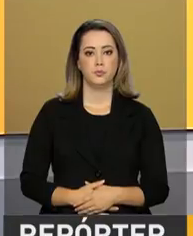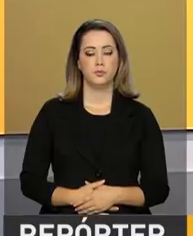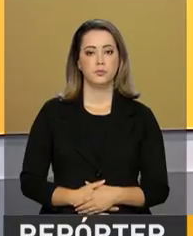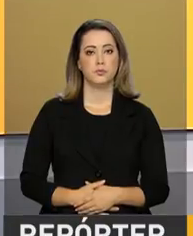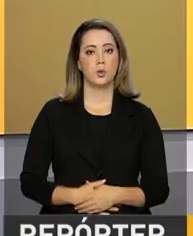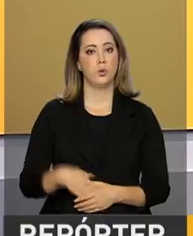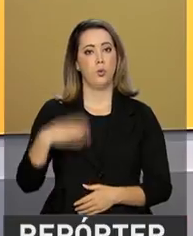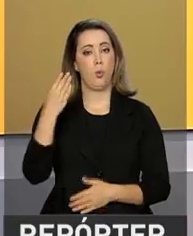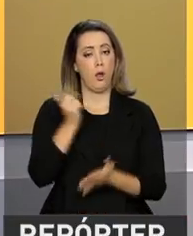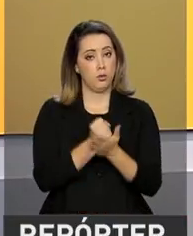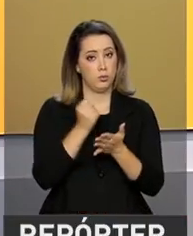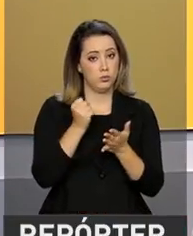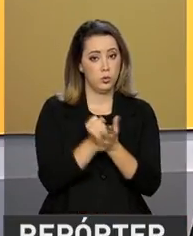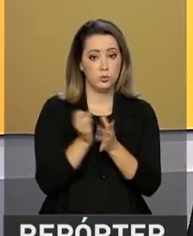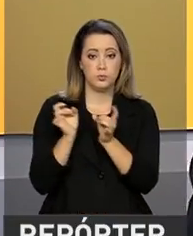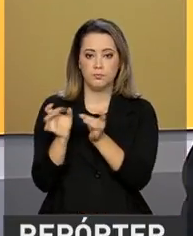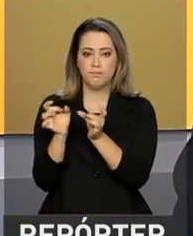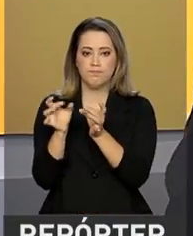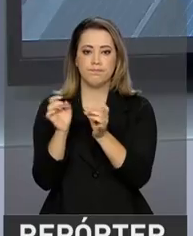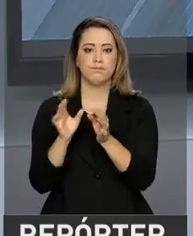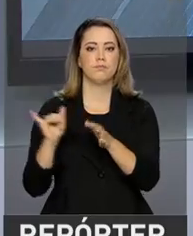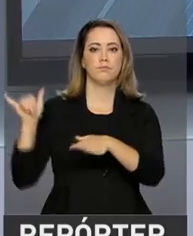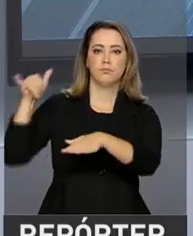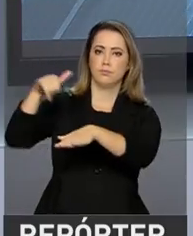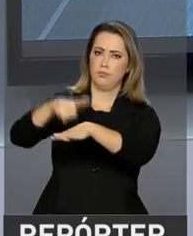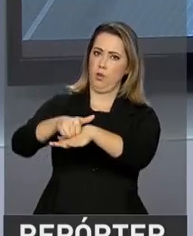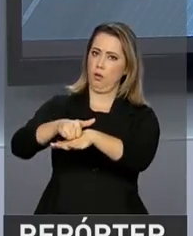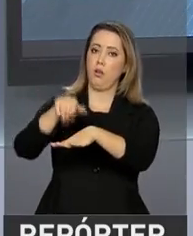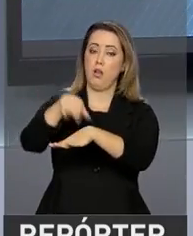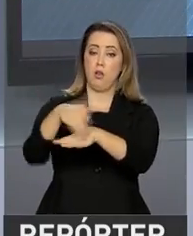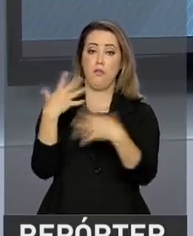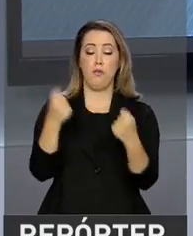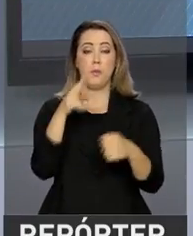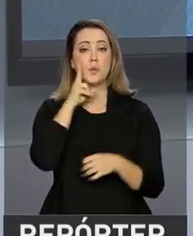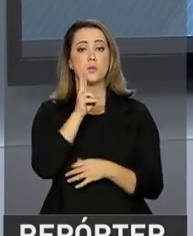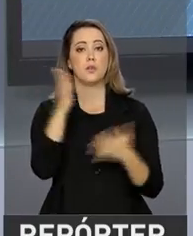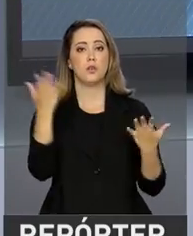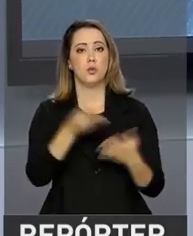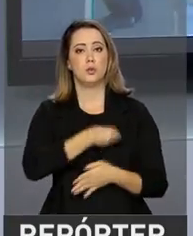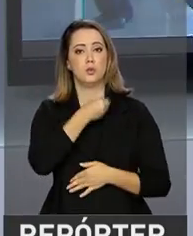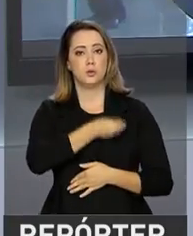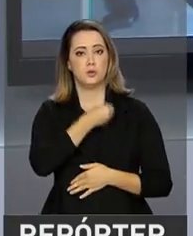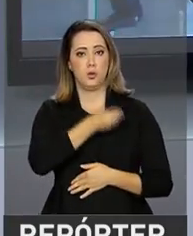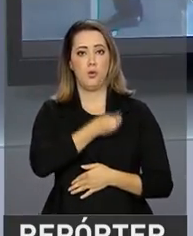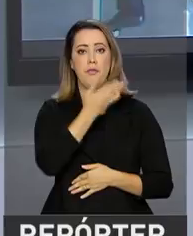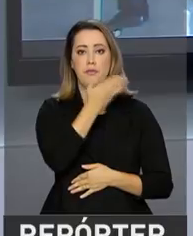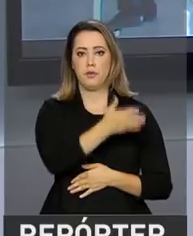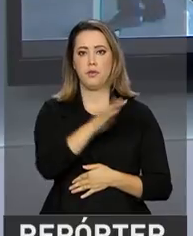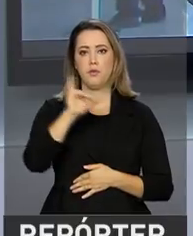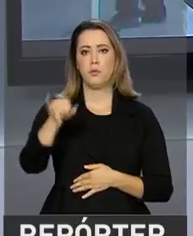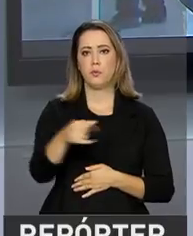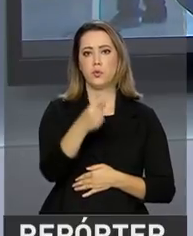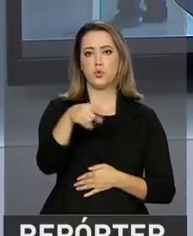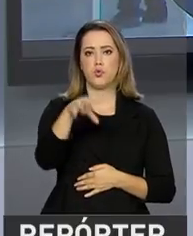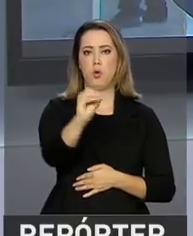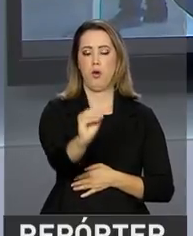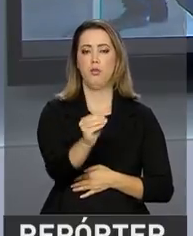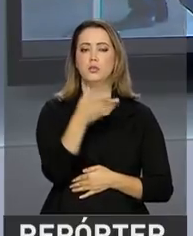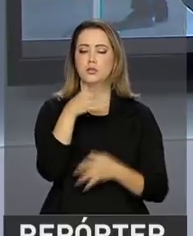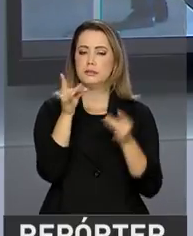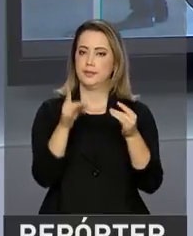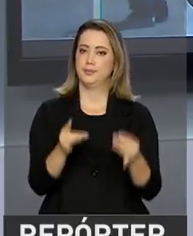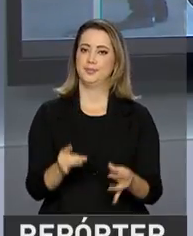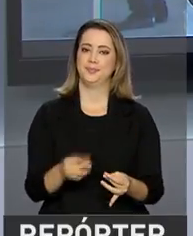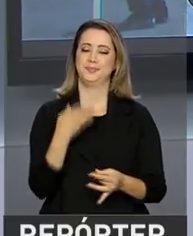quatro contratos de concessão de aeroportos e é para lá que a gente vai ao vivo conversar com o repórter joão pedro neto que traz detalhes